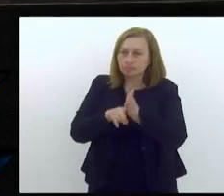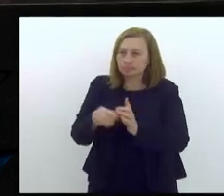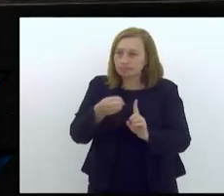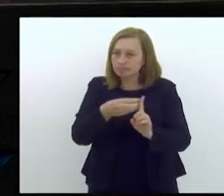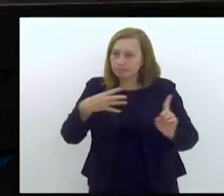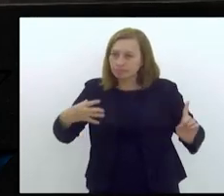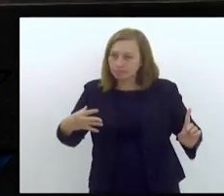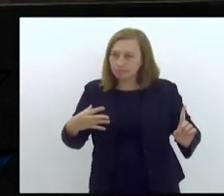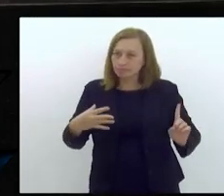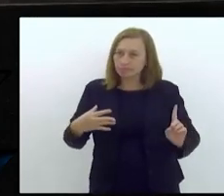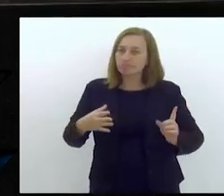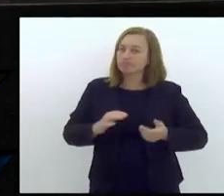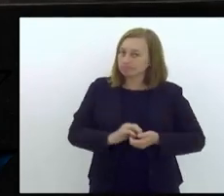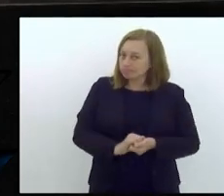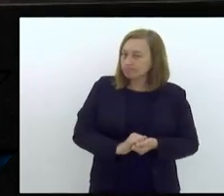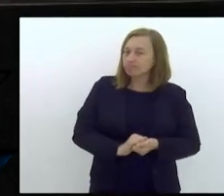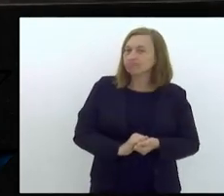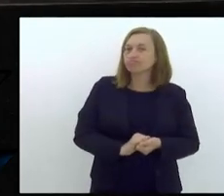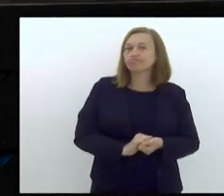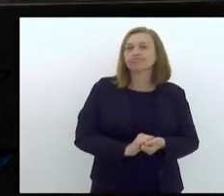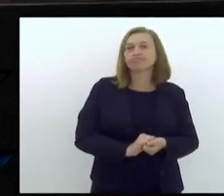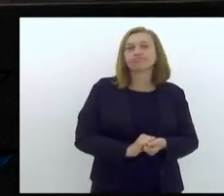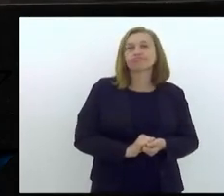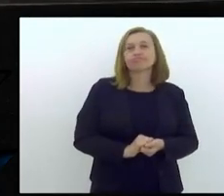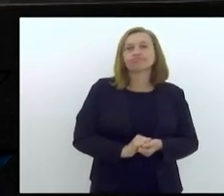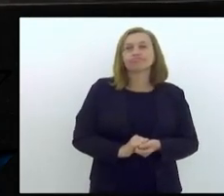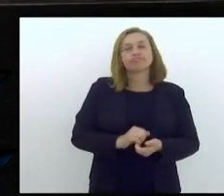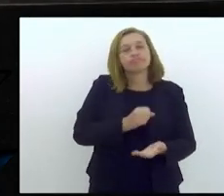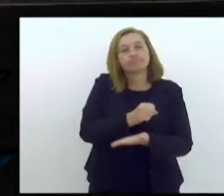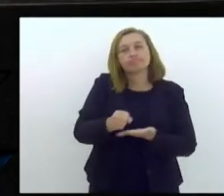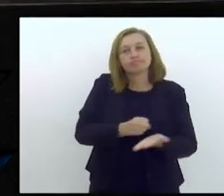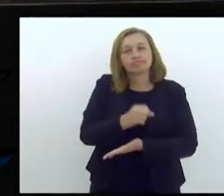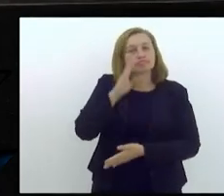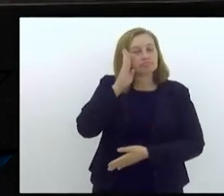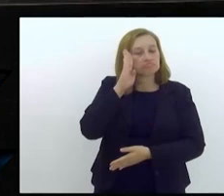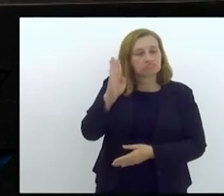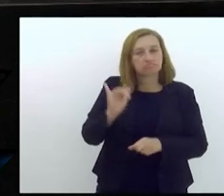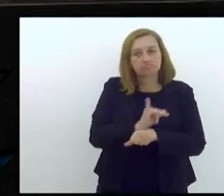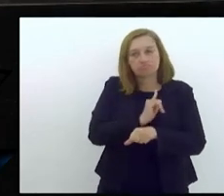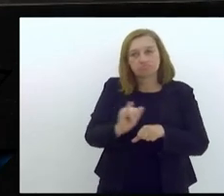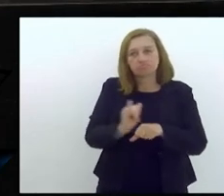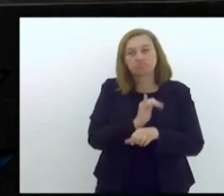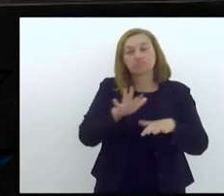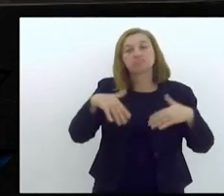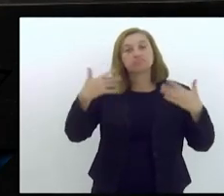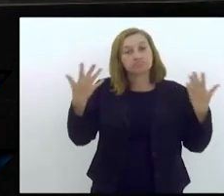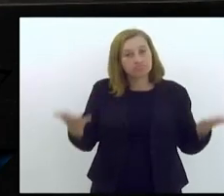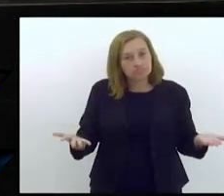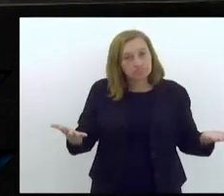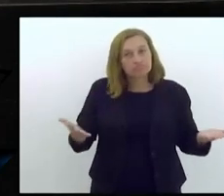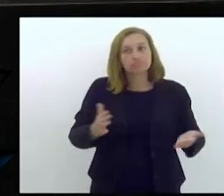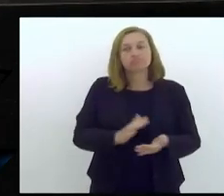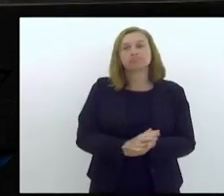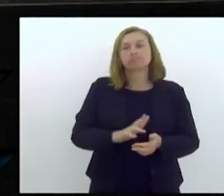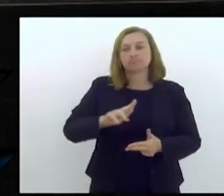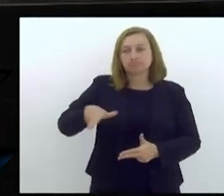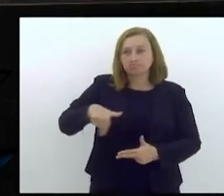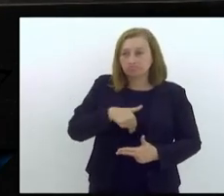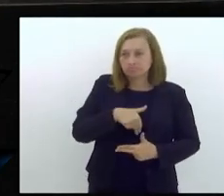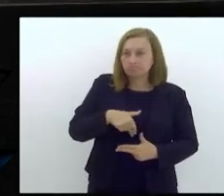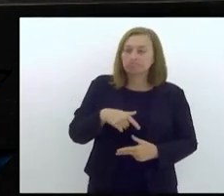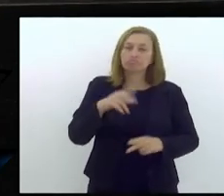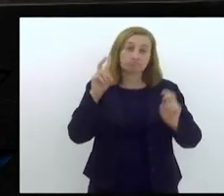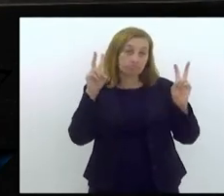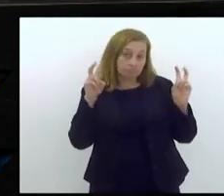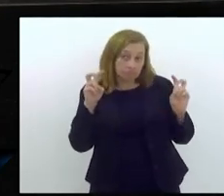uma das suas o seu Pilar central e estratégico Então me traz a essa Tribuna essa